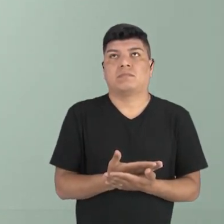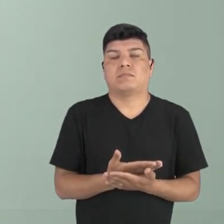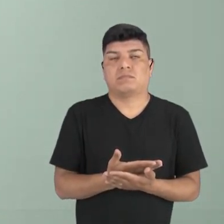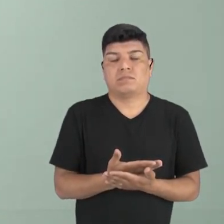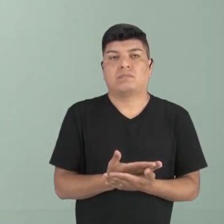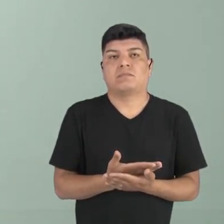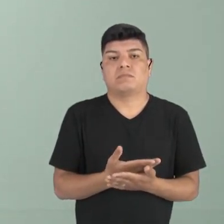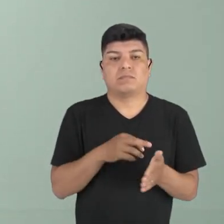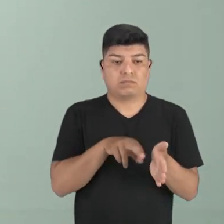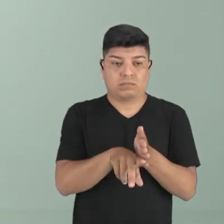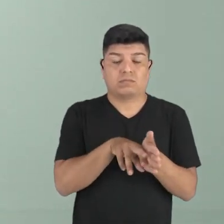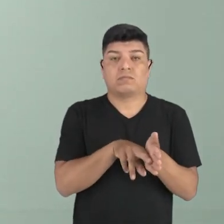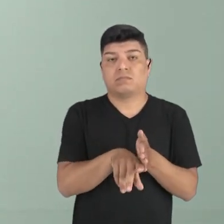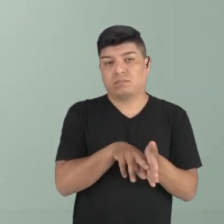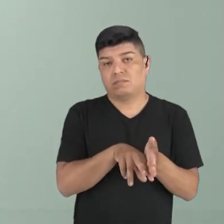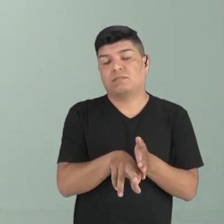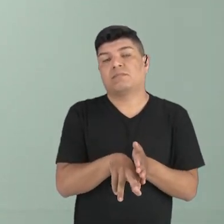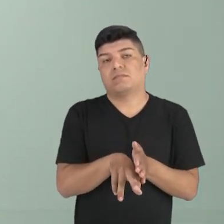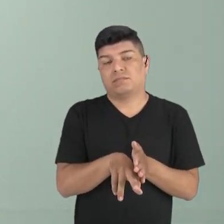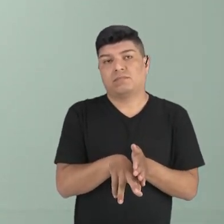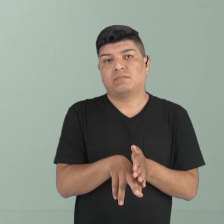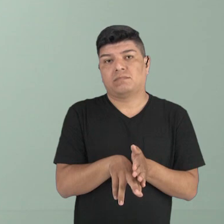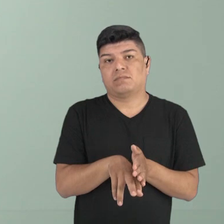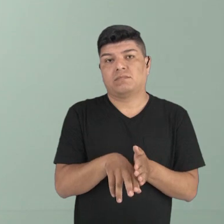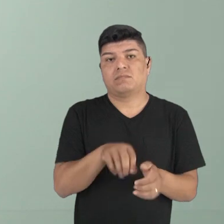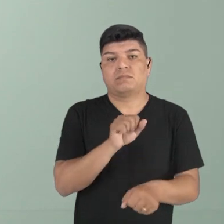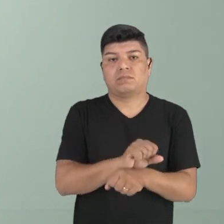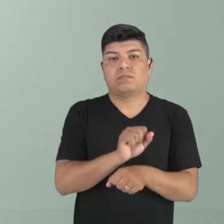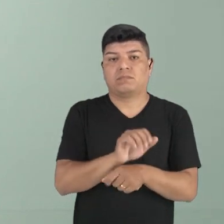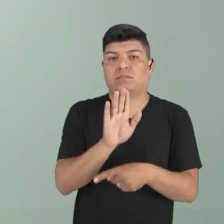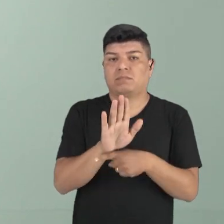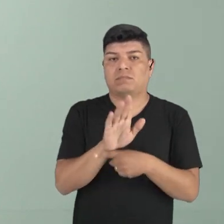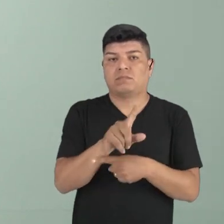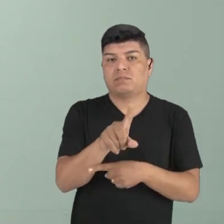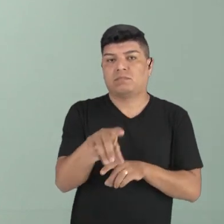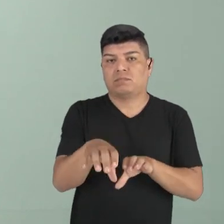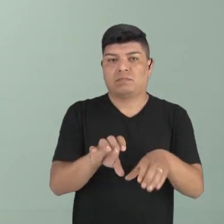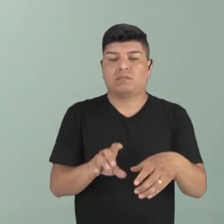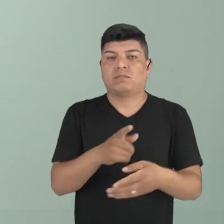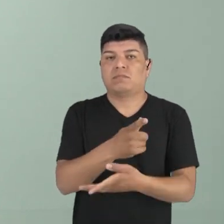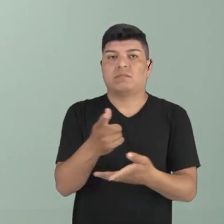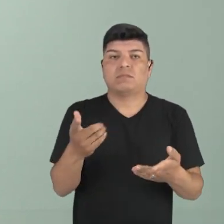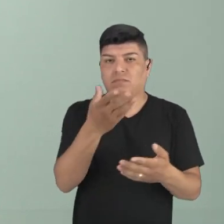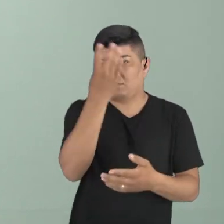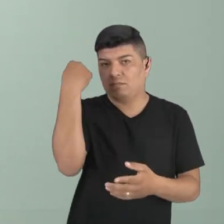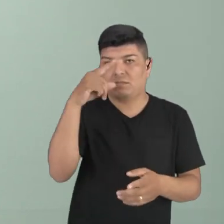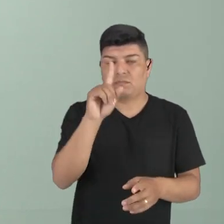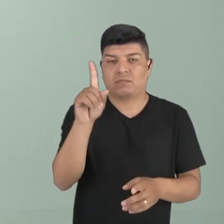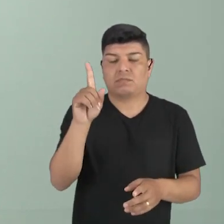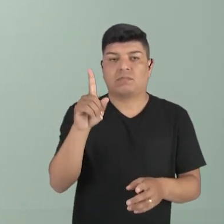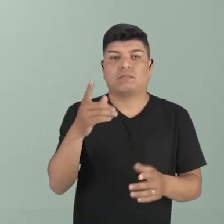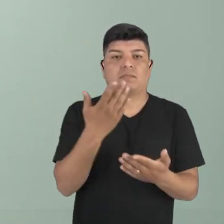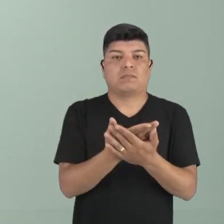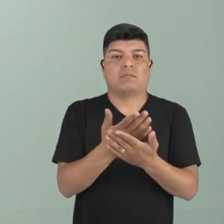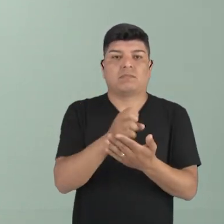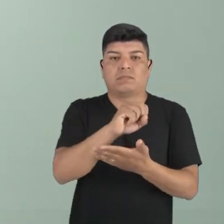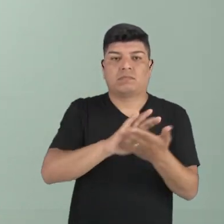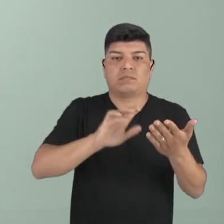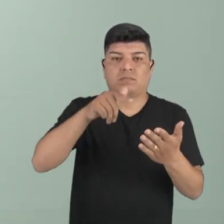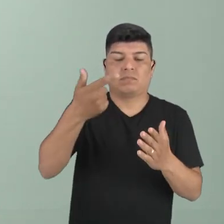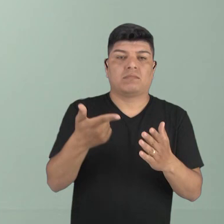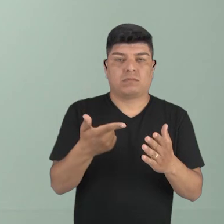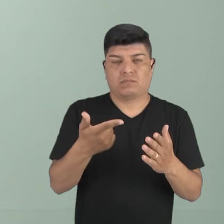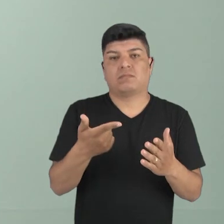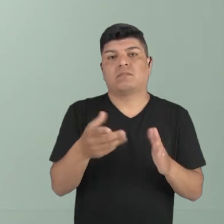componente curricular Biologia. Espero ter ajudado na formação de vocês. E não esqueçam, para essa e outras atividades